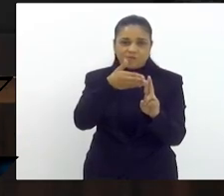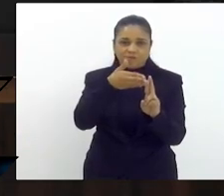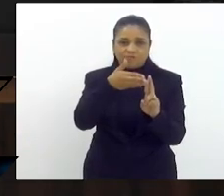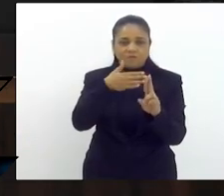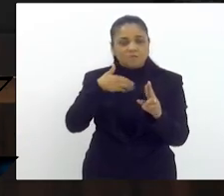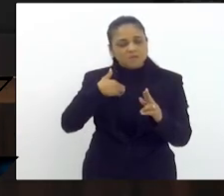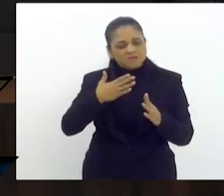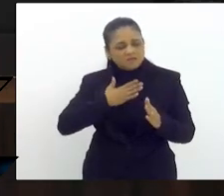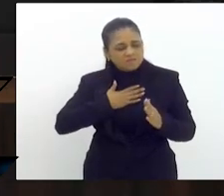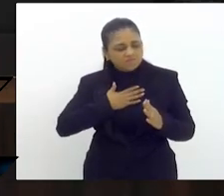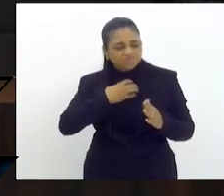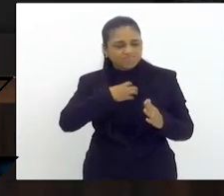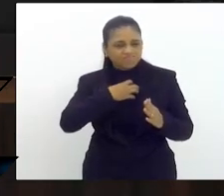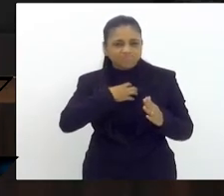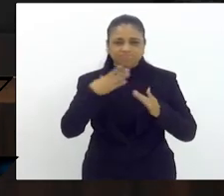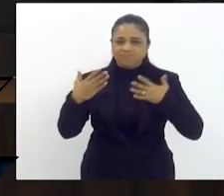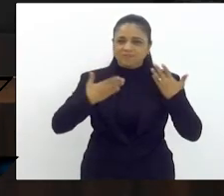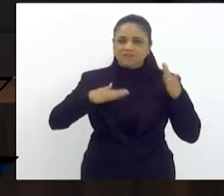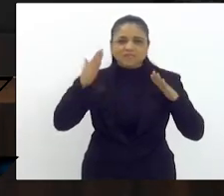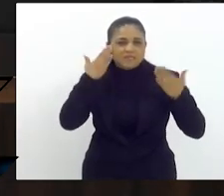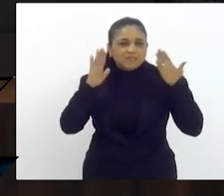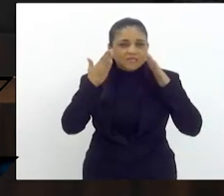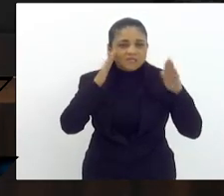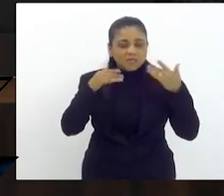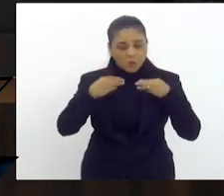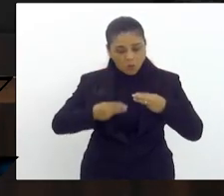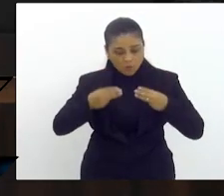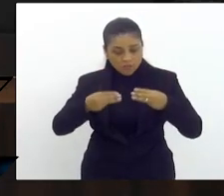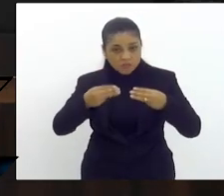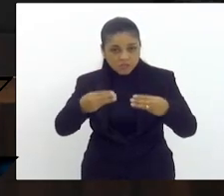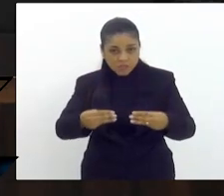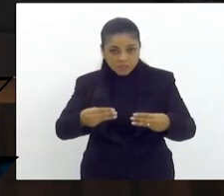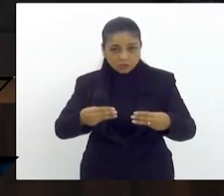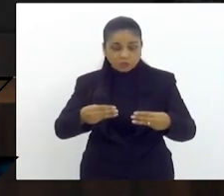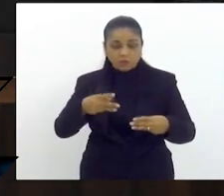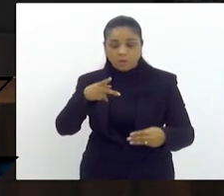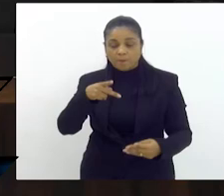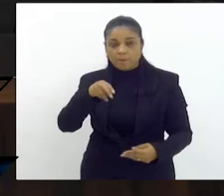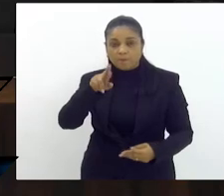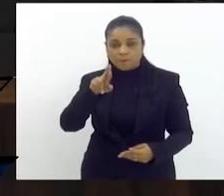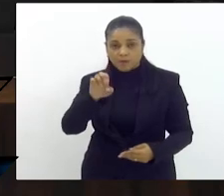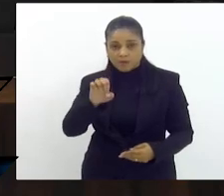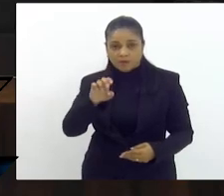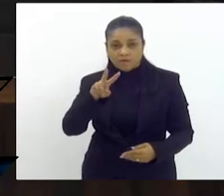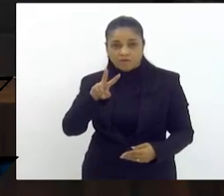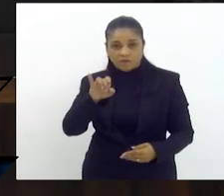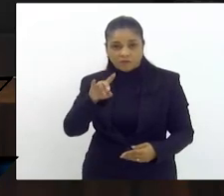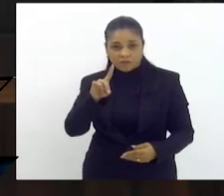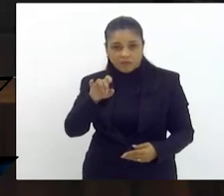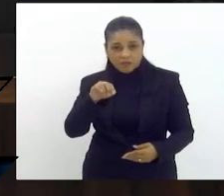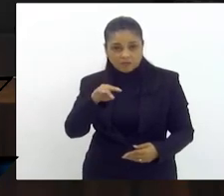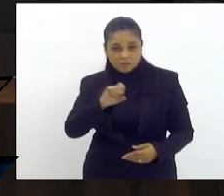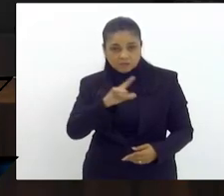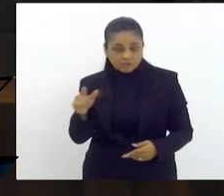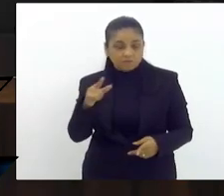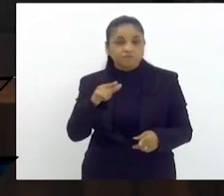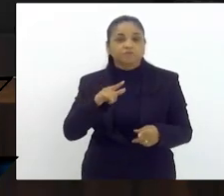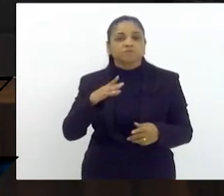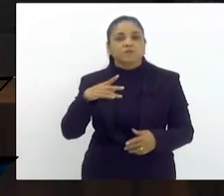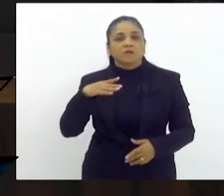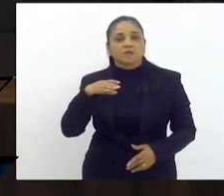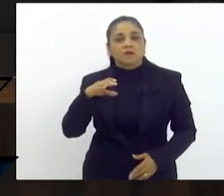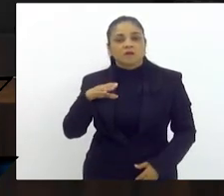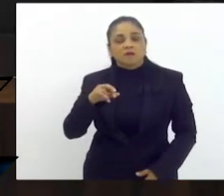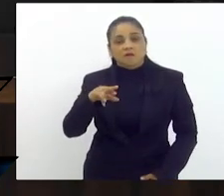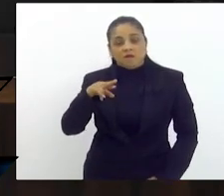da minha alegria de ver o nosso ministro da Previdência Ministro Carlos Lupi enquanto vice-presidente da